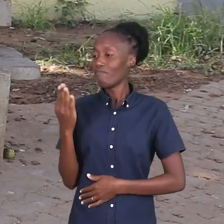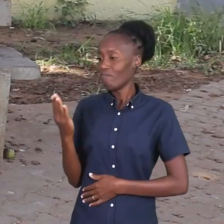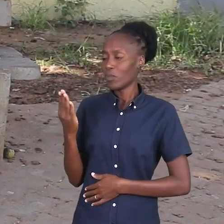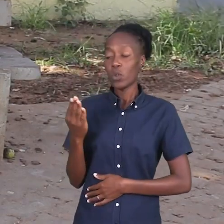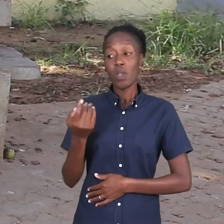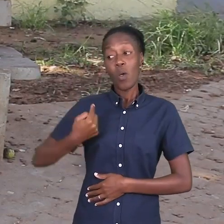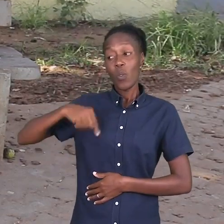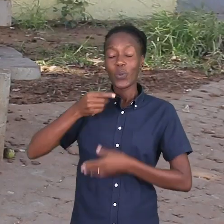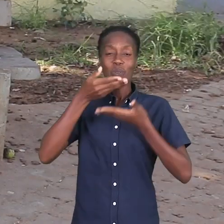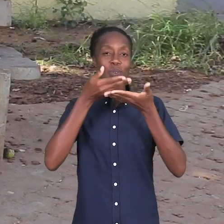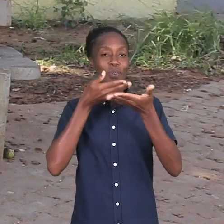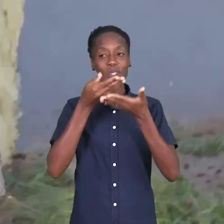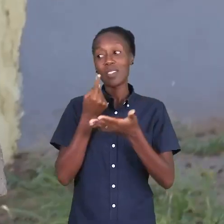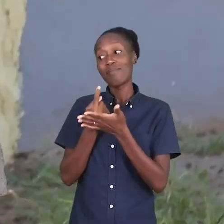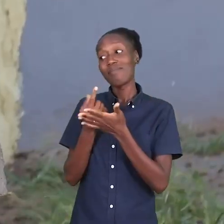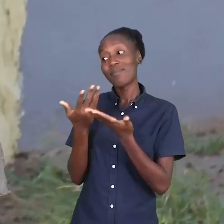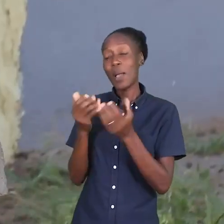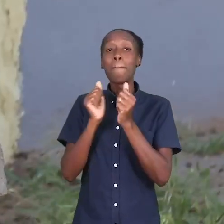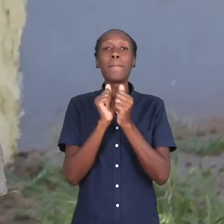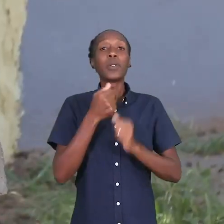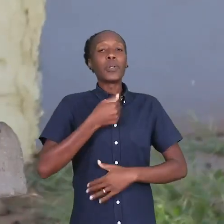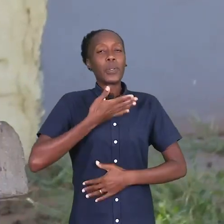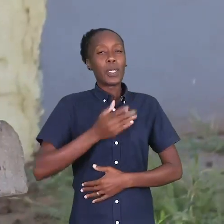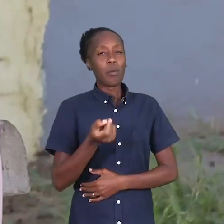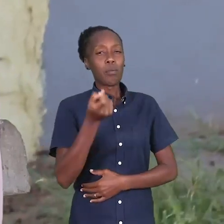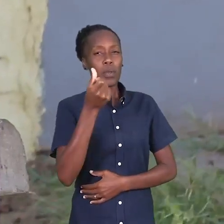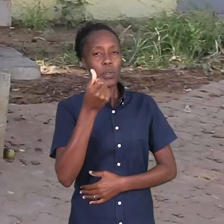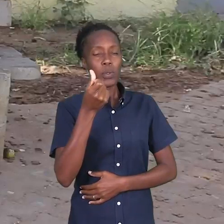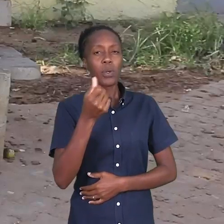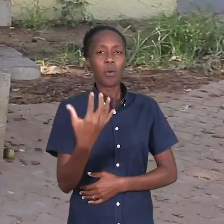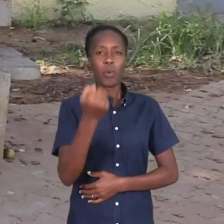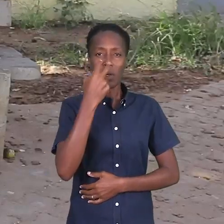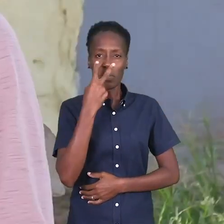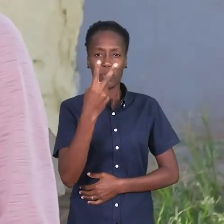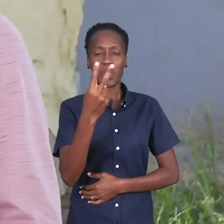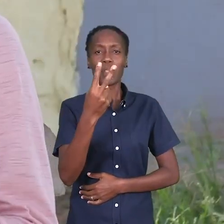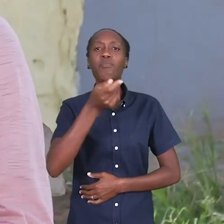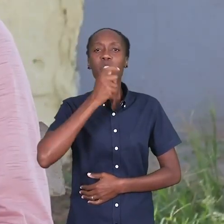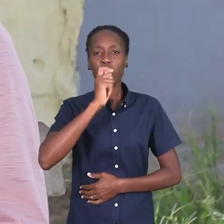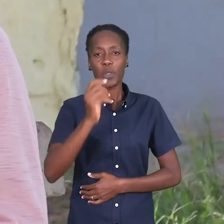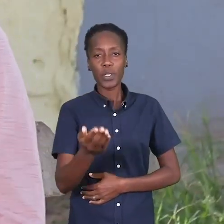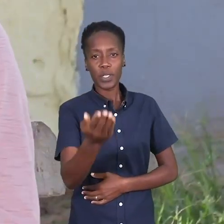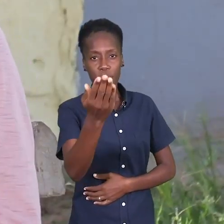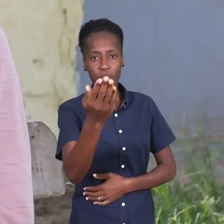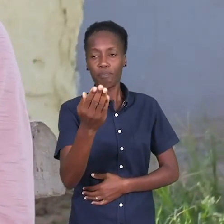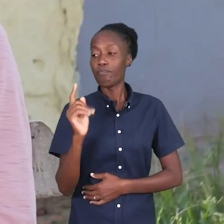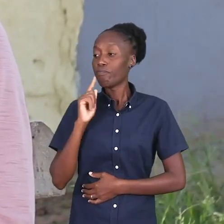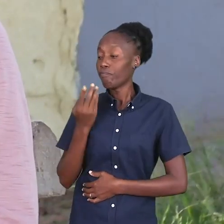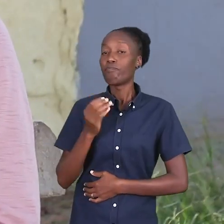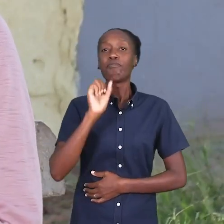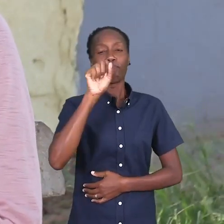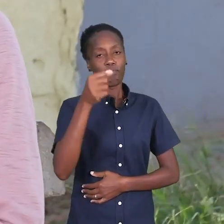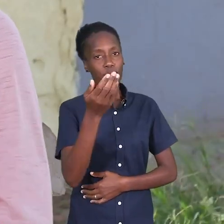Uhum. Isso tanto de forma positiva como de forma negativa. Negativa, sim. Sheila, a nossa conversa está muito, mas